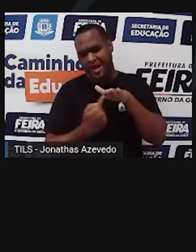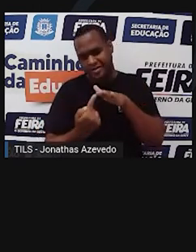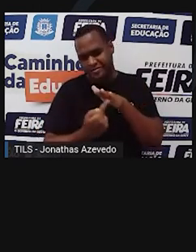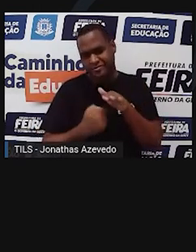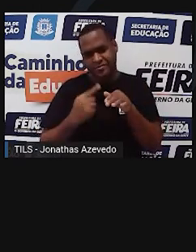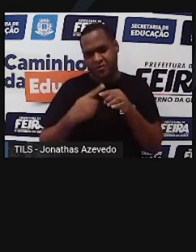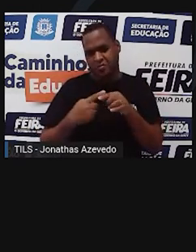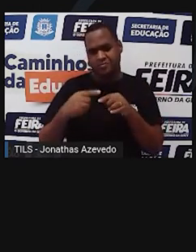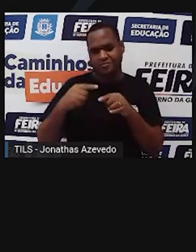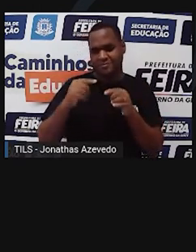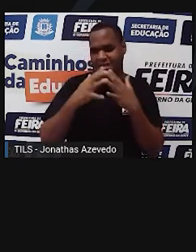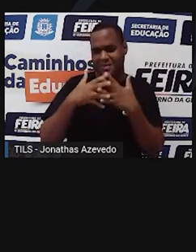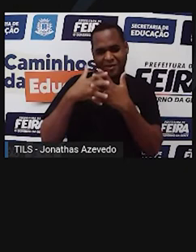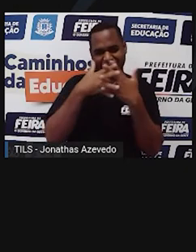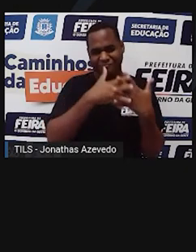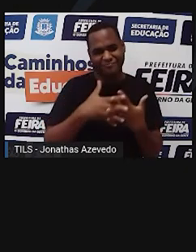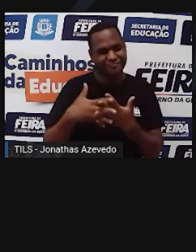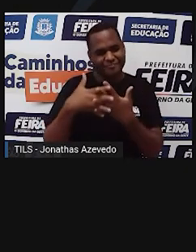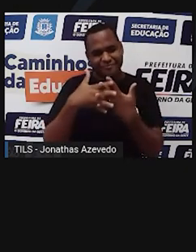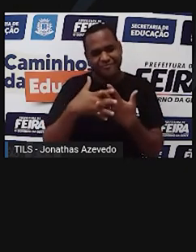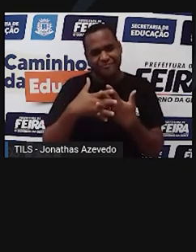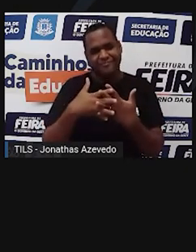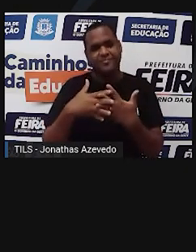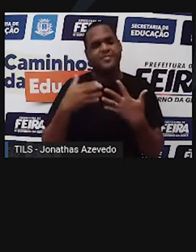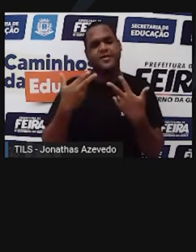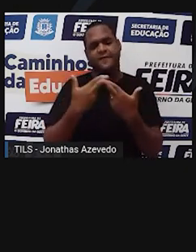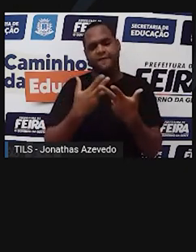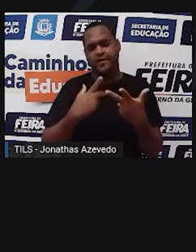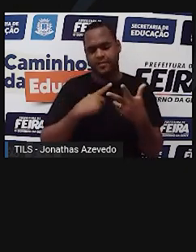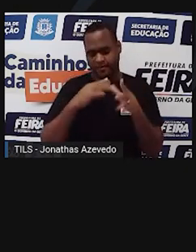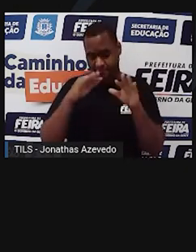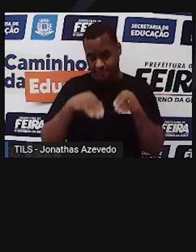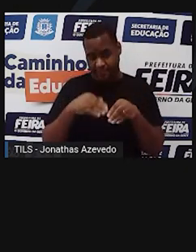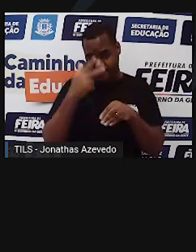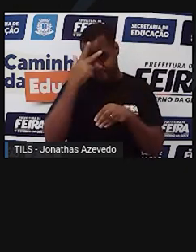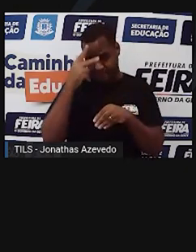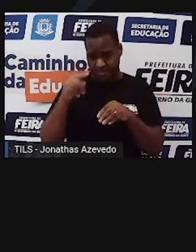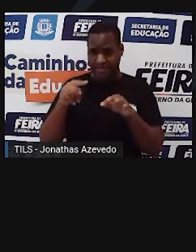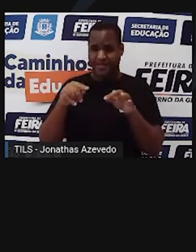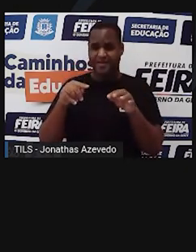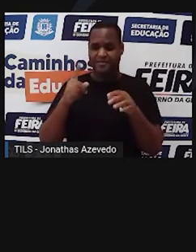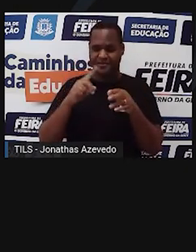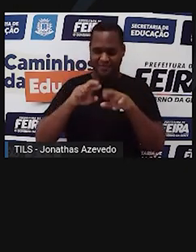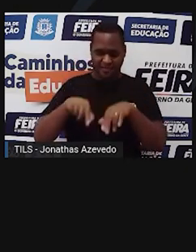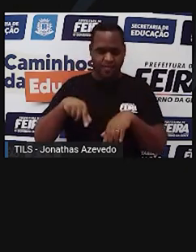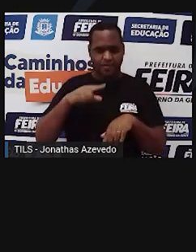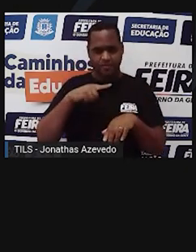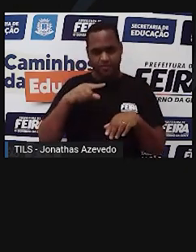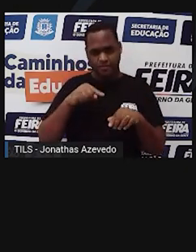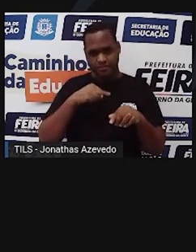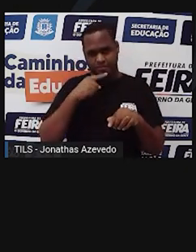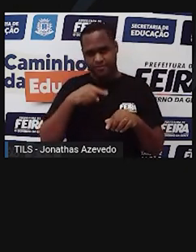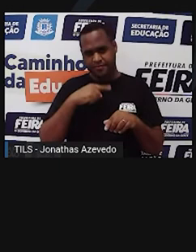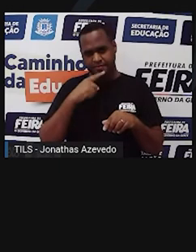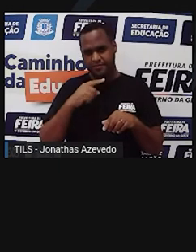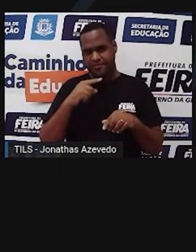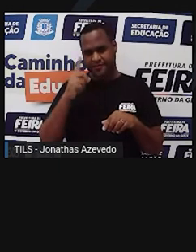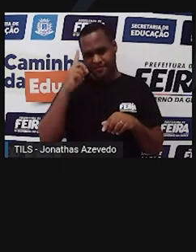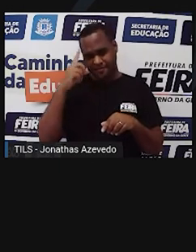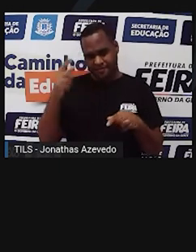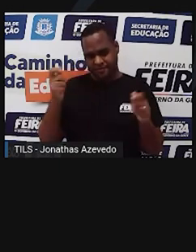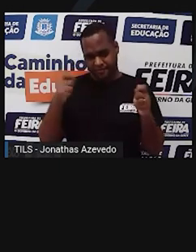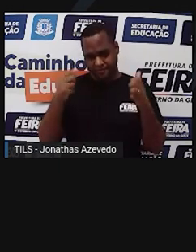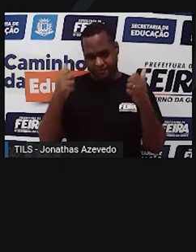preços da energia elétrica gerada para o consumidor final não sofrem grandes alterações. Isso porque não há influência de